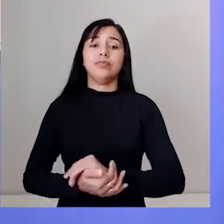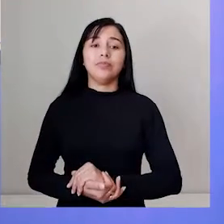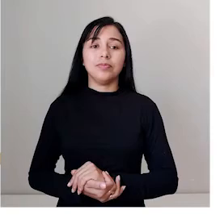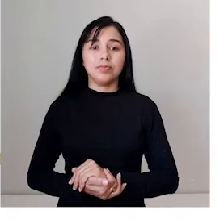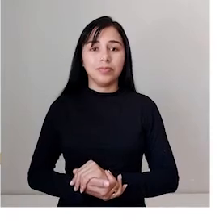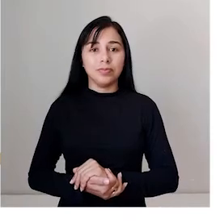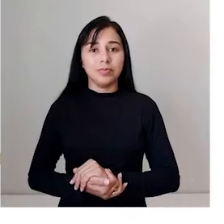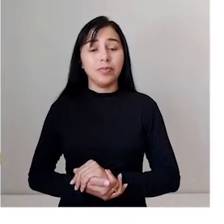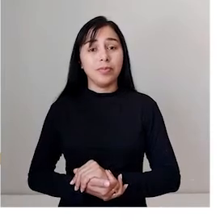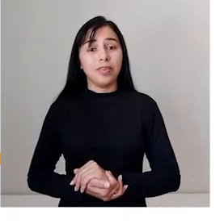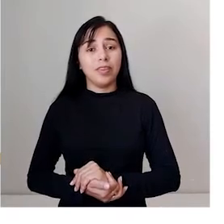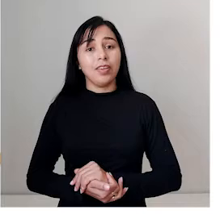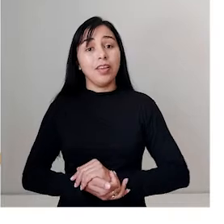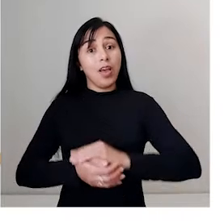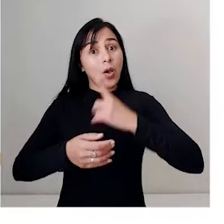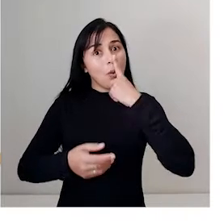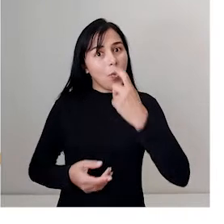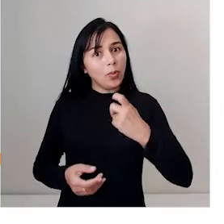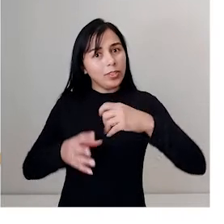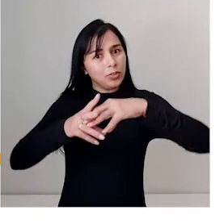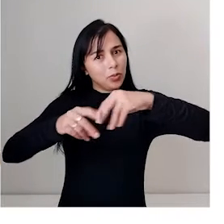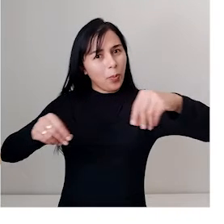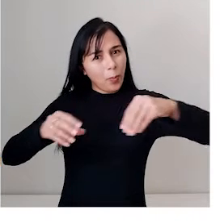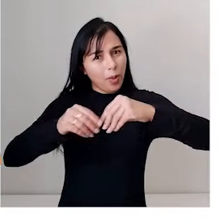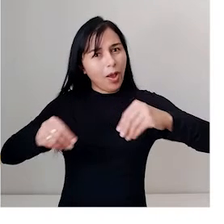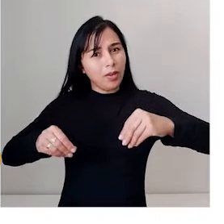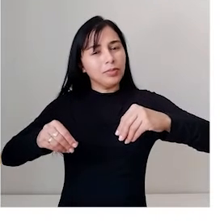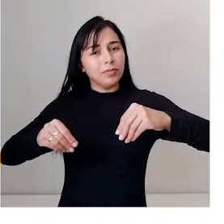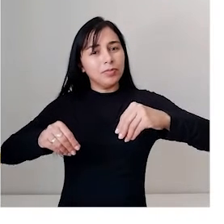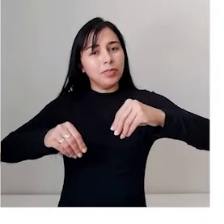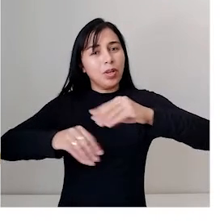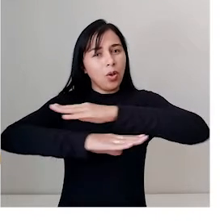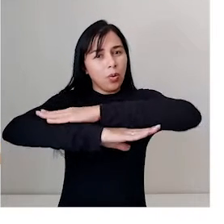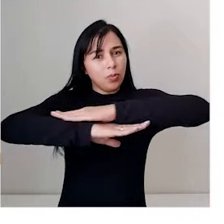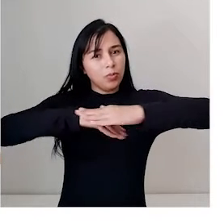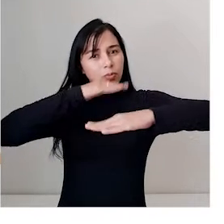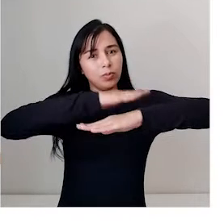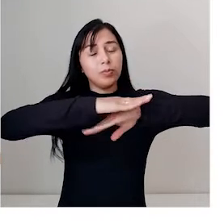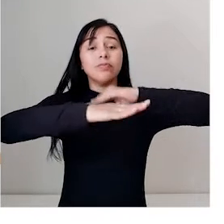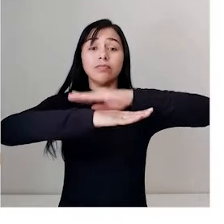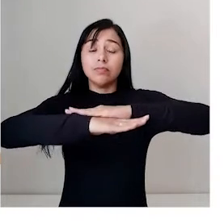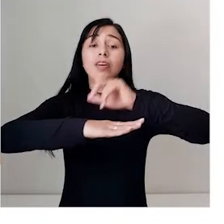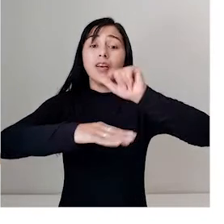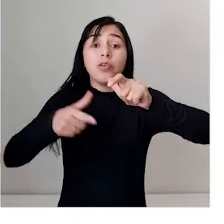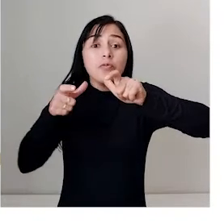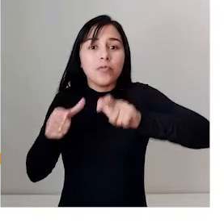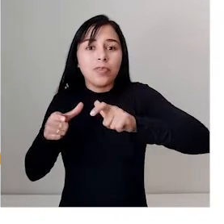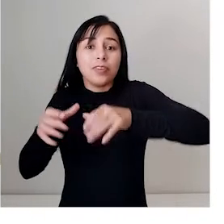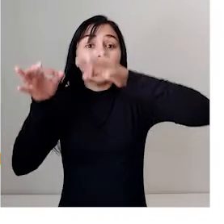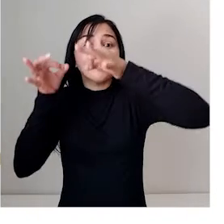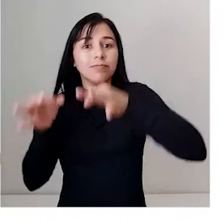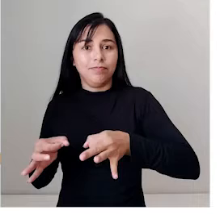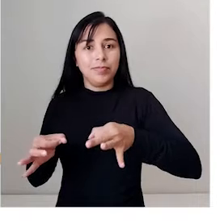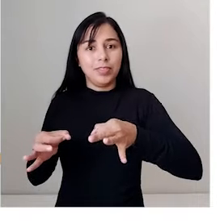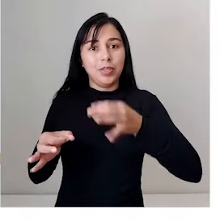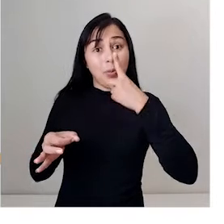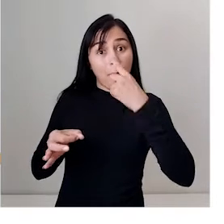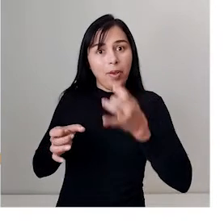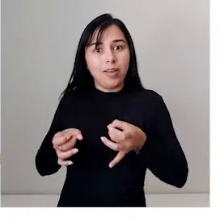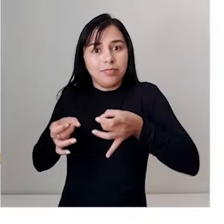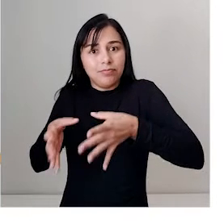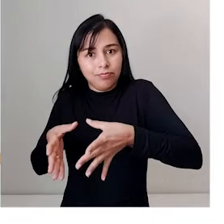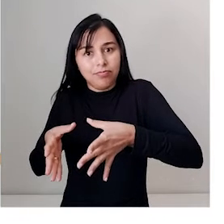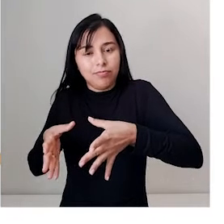produzido. O aterro sanitário é o local ideal para o despejo do lixo produzido nas